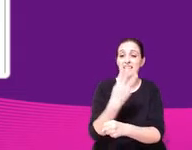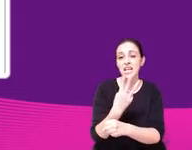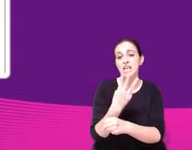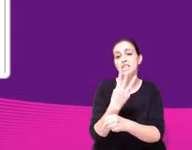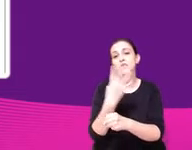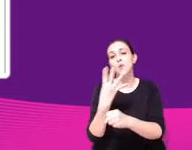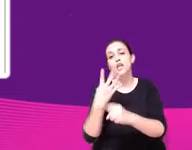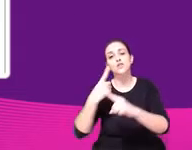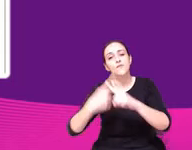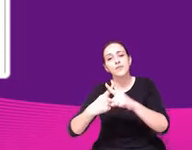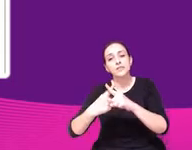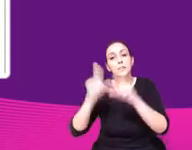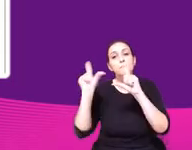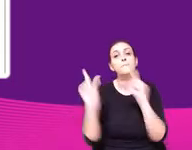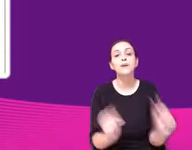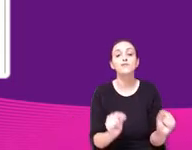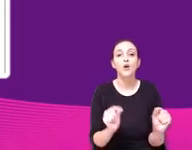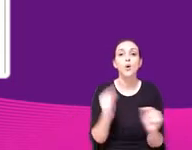anos atrás.